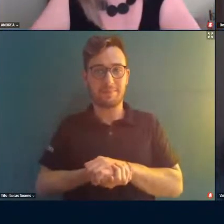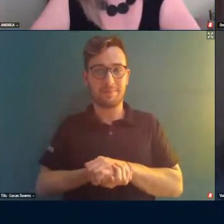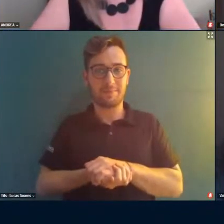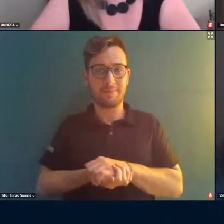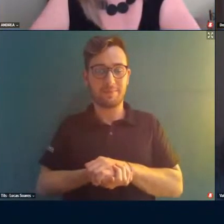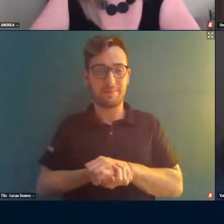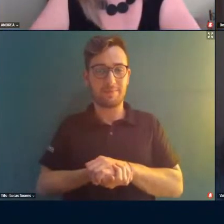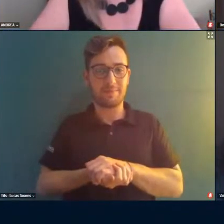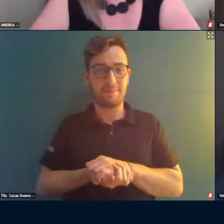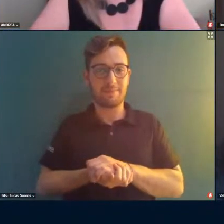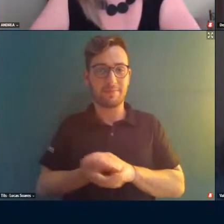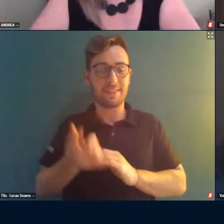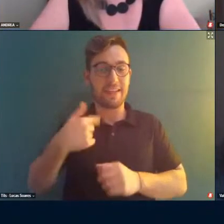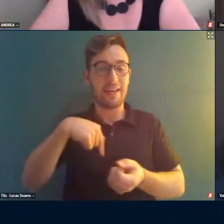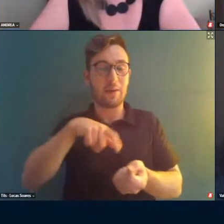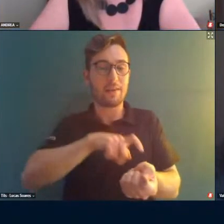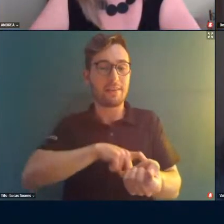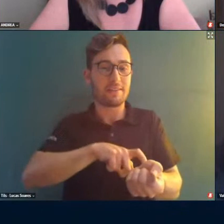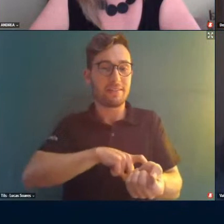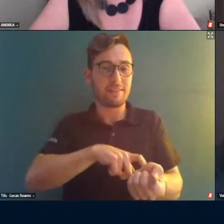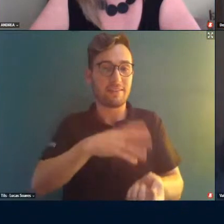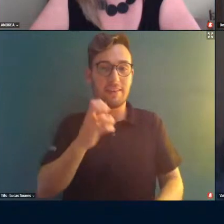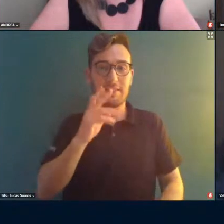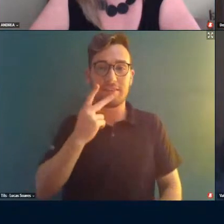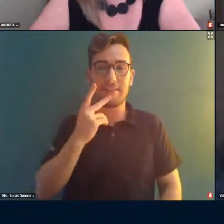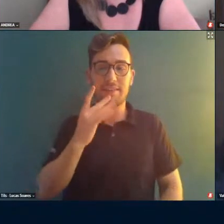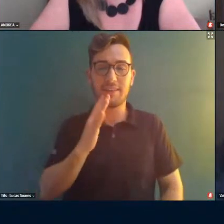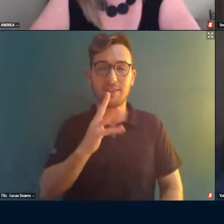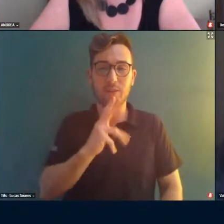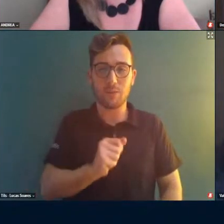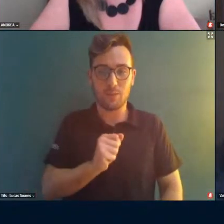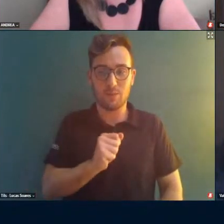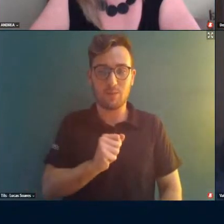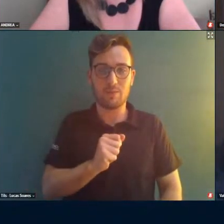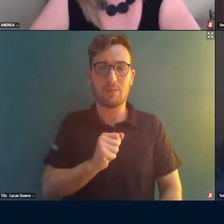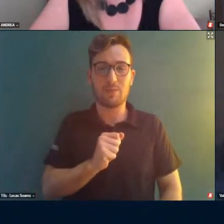Tá. Em um minuto eu fico nervosa querendo falar tudo.